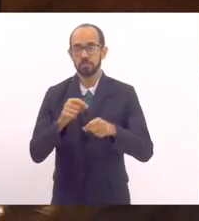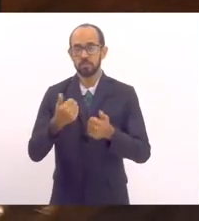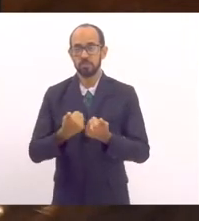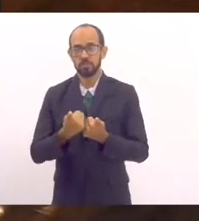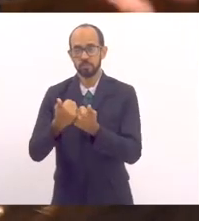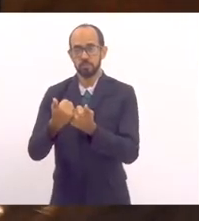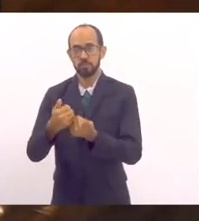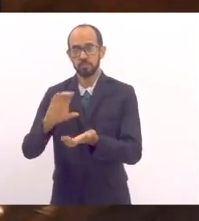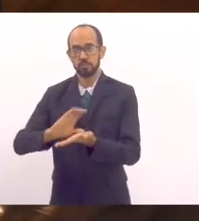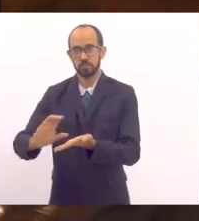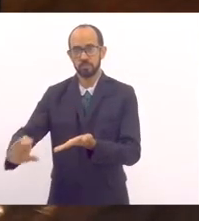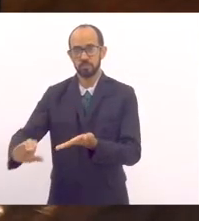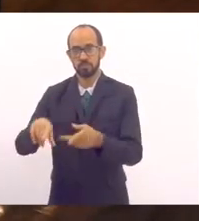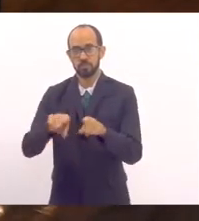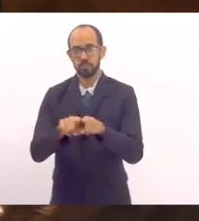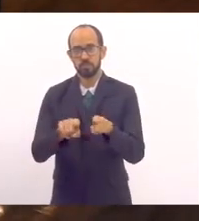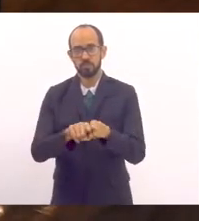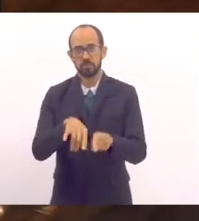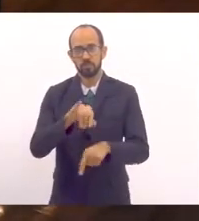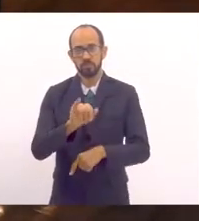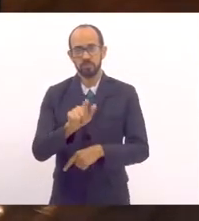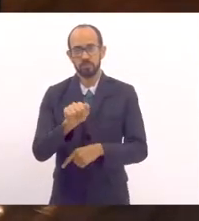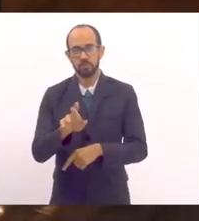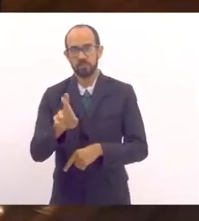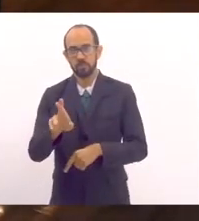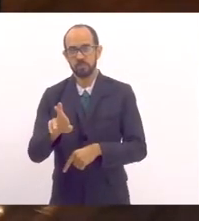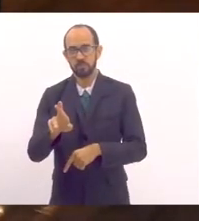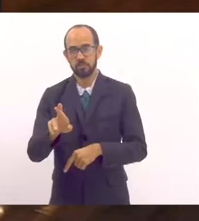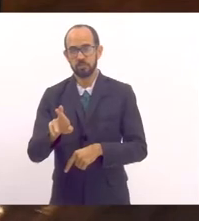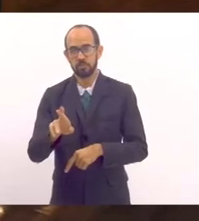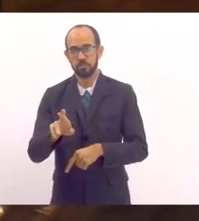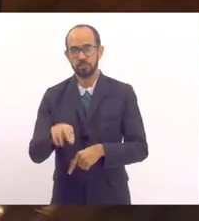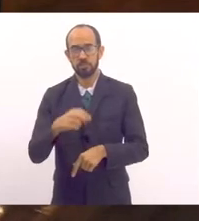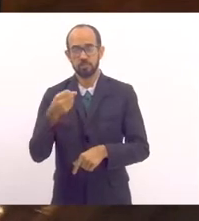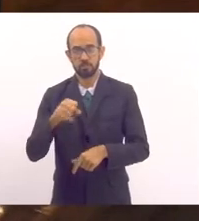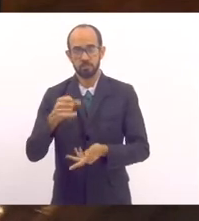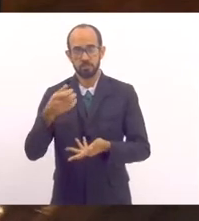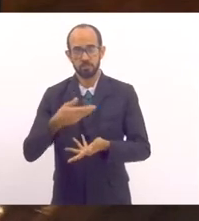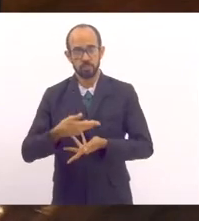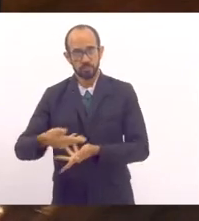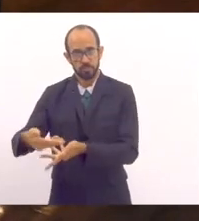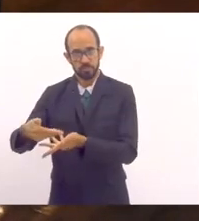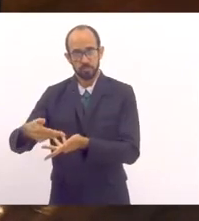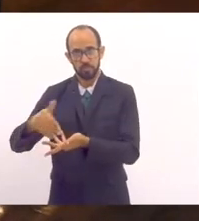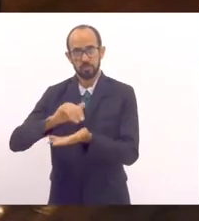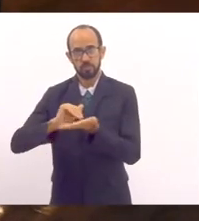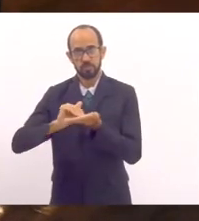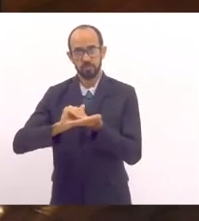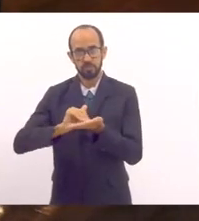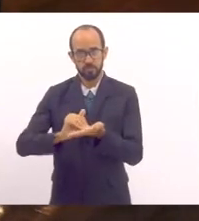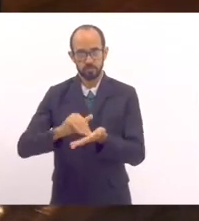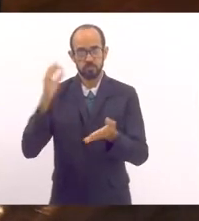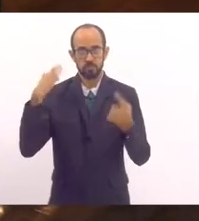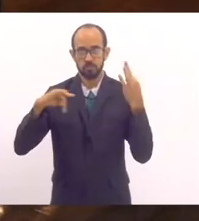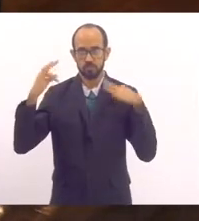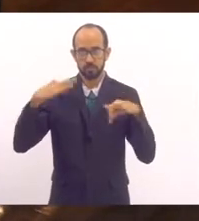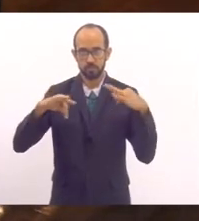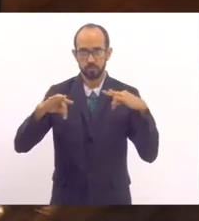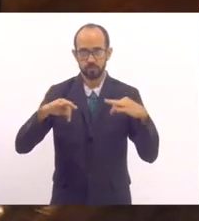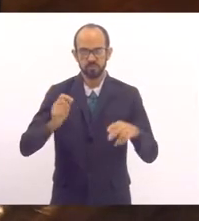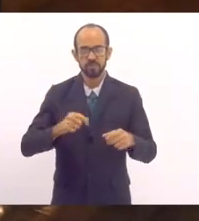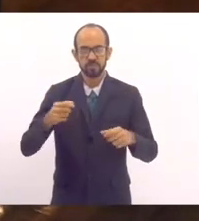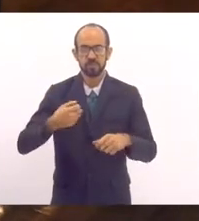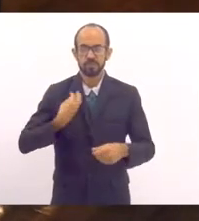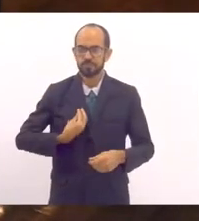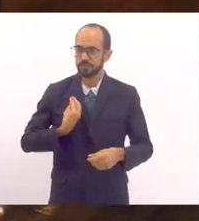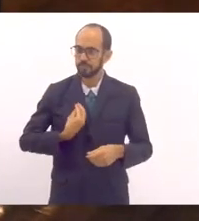financeiro também para as IGRs. Né? Se a gente está sendo convidado pela Setur Turismo para participar de todo o cenário, né,